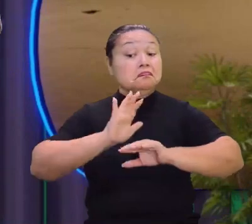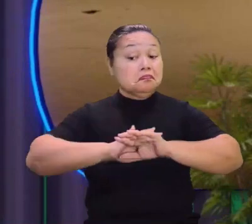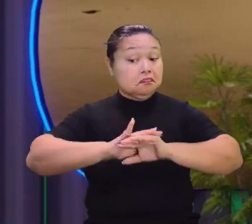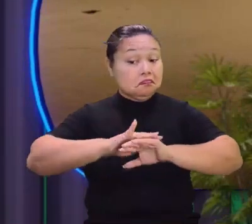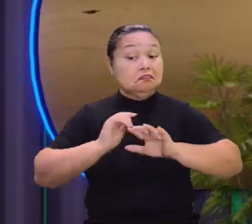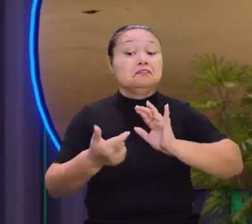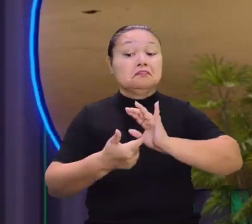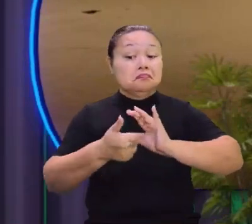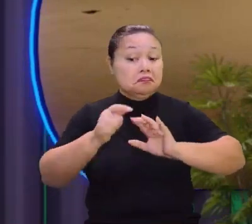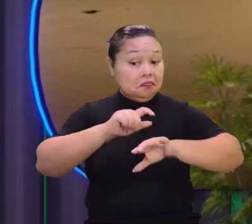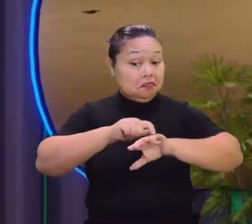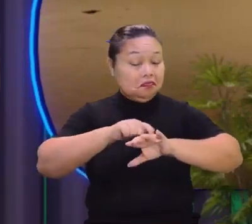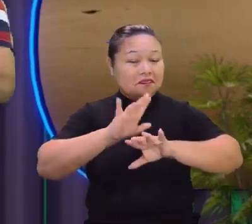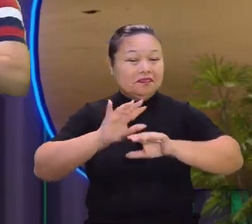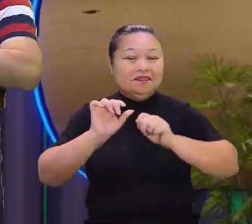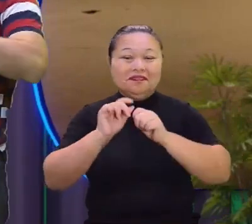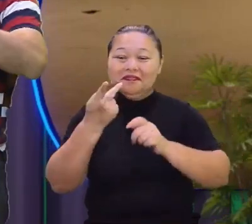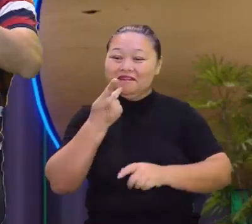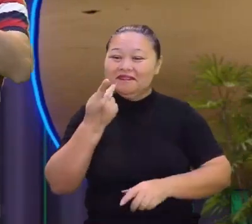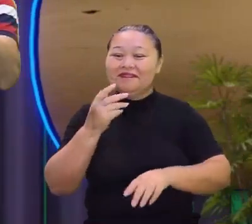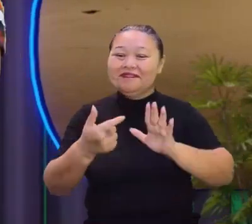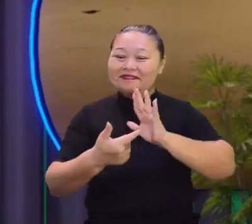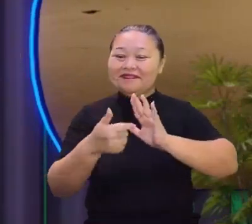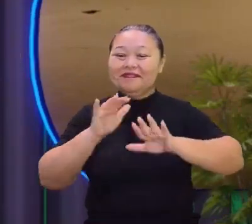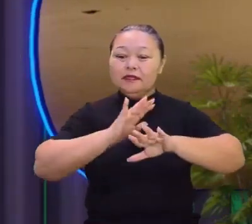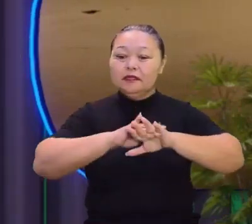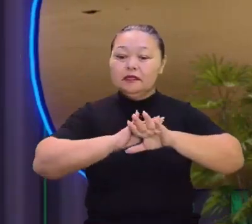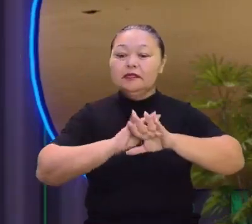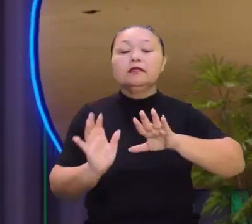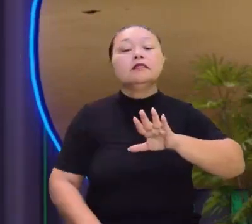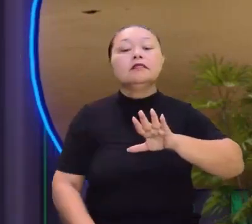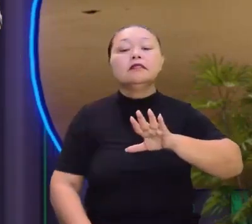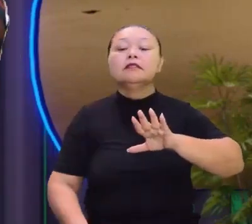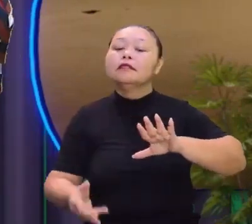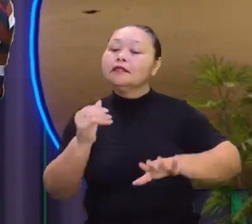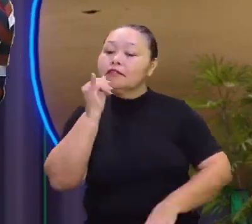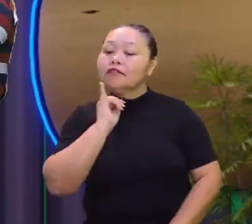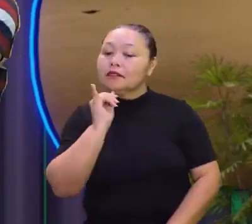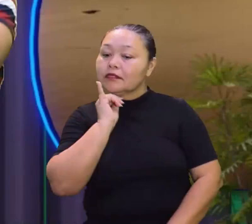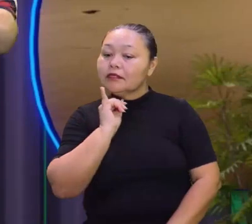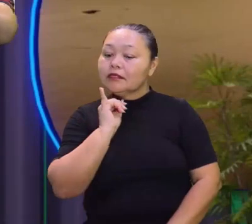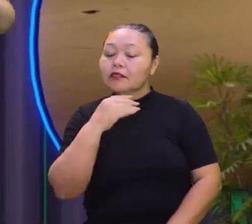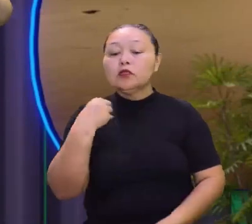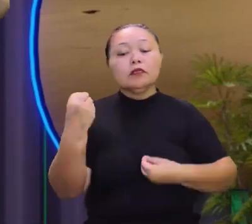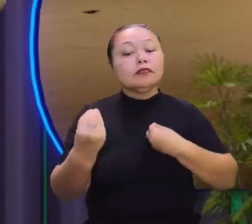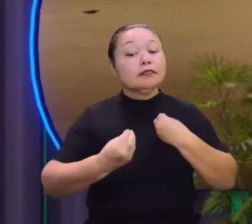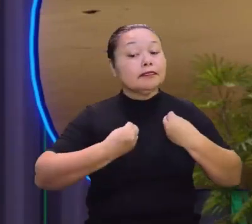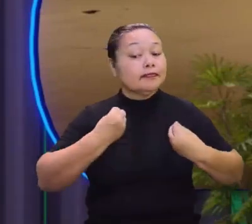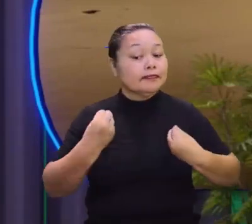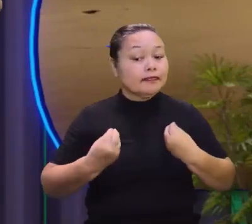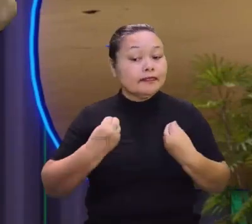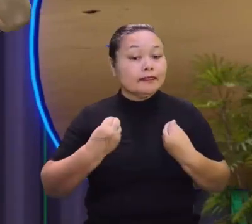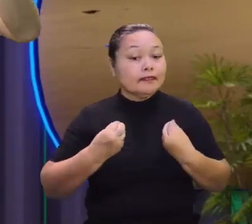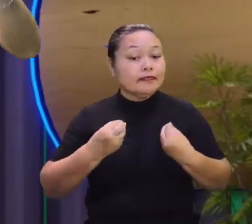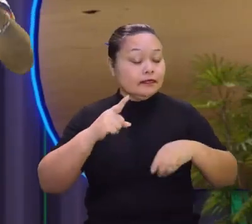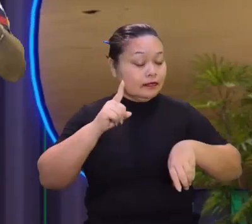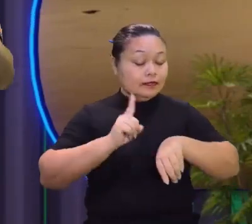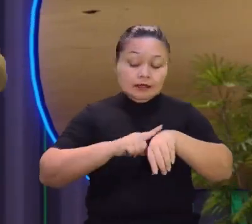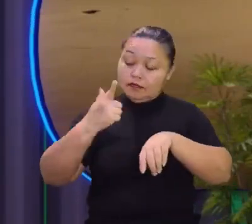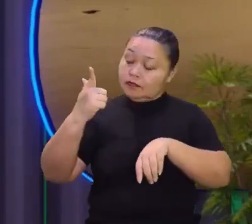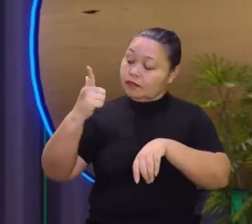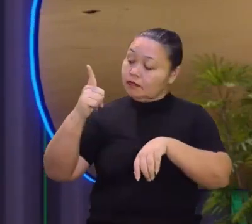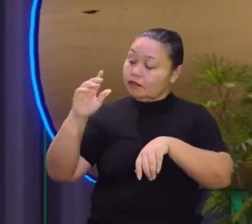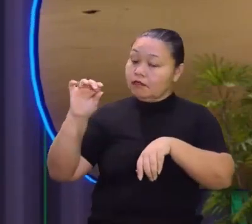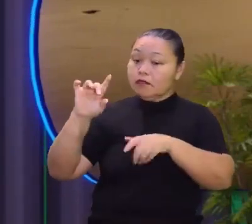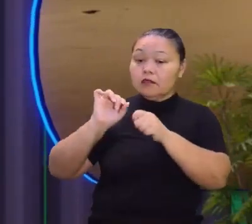né? Muito bonito, Metáfora, né? professor. Está demais hoje. Uma metáfora. Vamos exemplificar como se o tempo